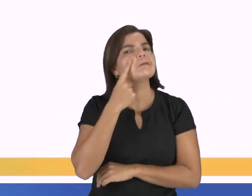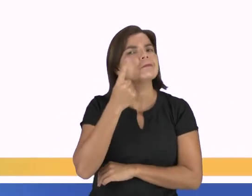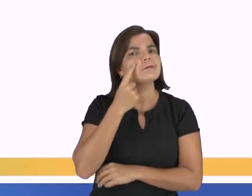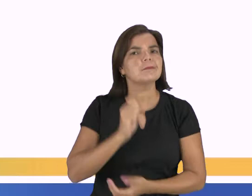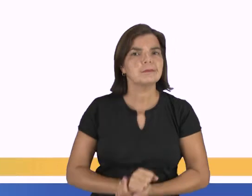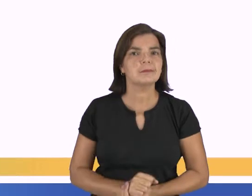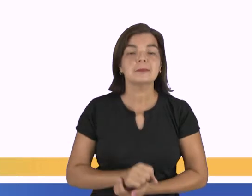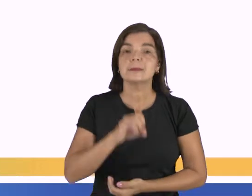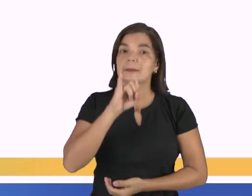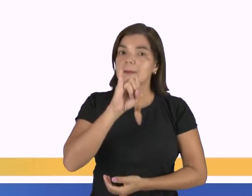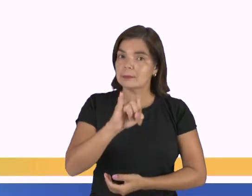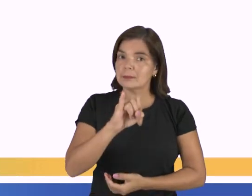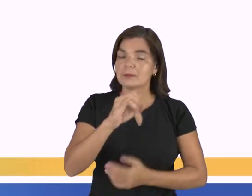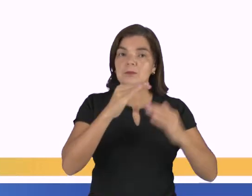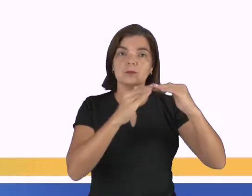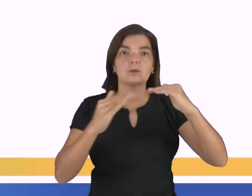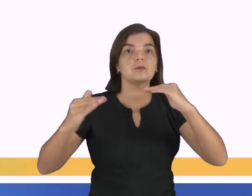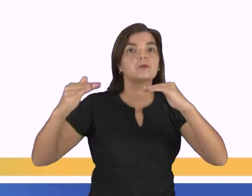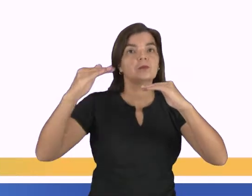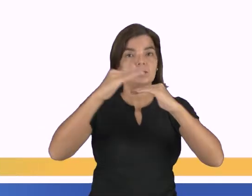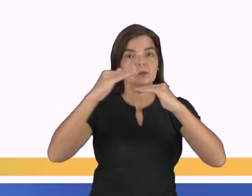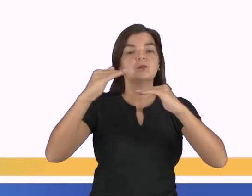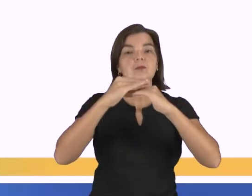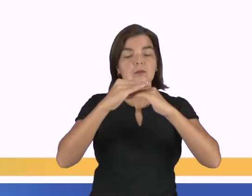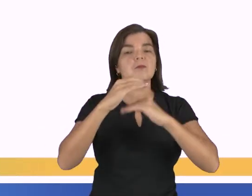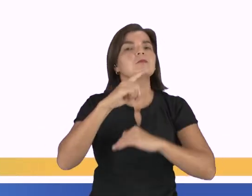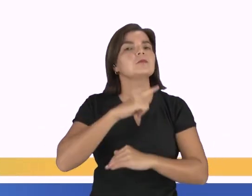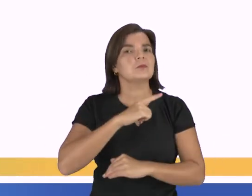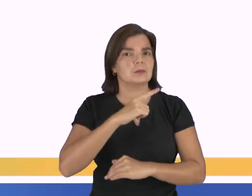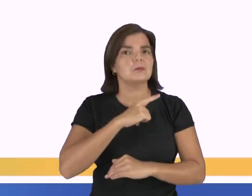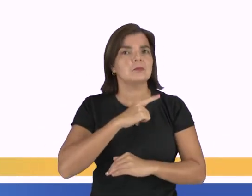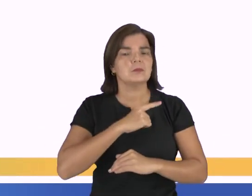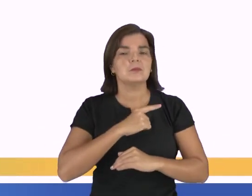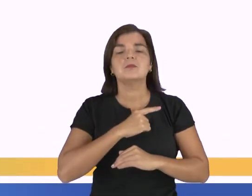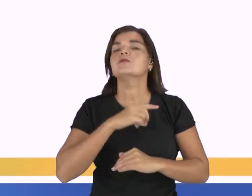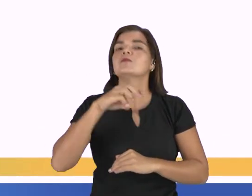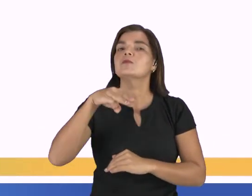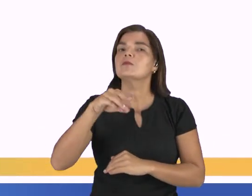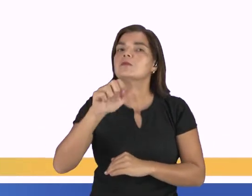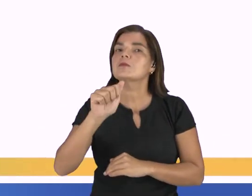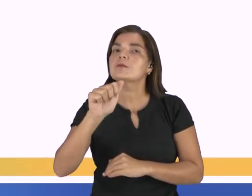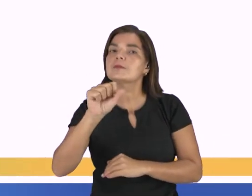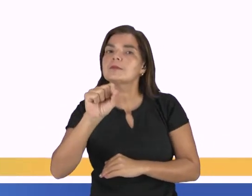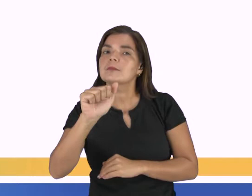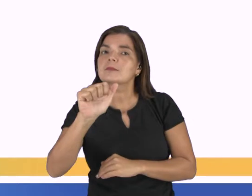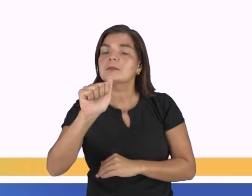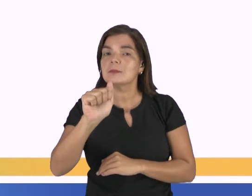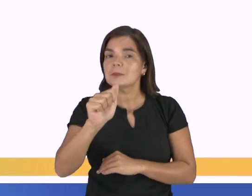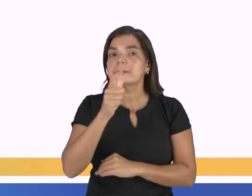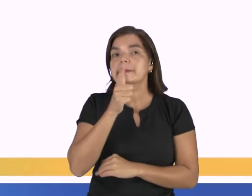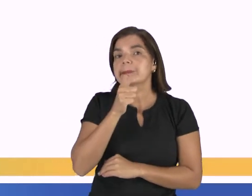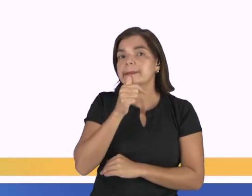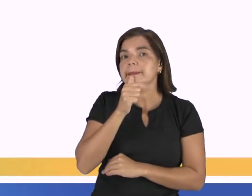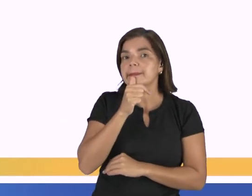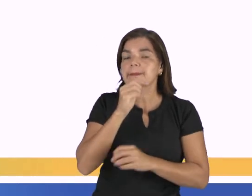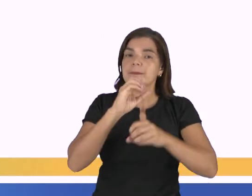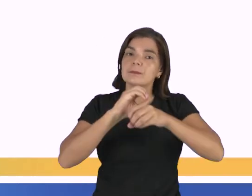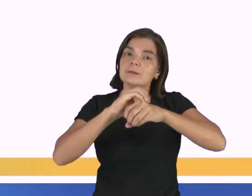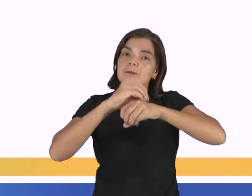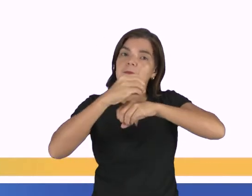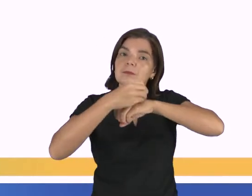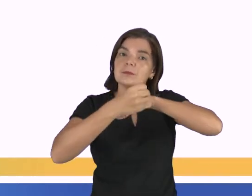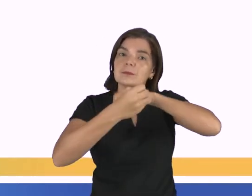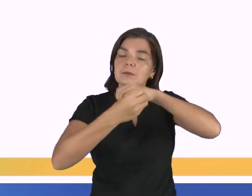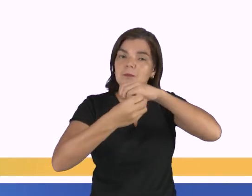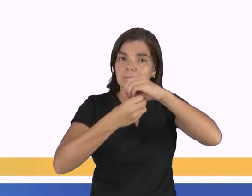verifica? É que em cima dele, na parte de cima dele, vai ter uma massa dessa água, desse líquido, as moléculas vão estar